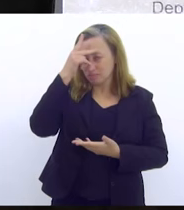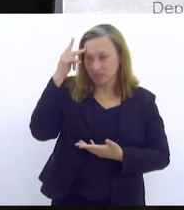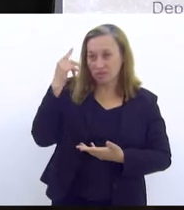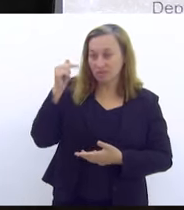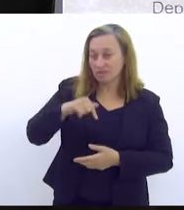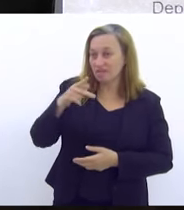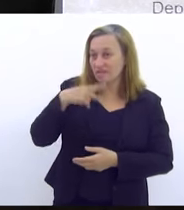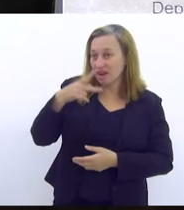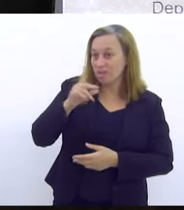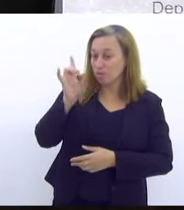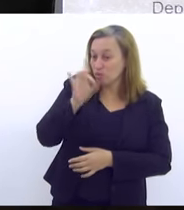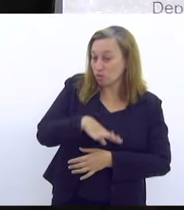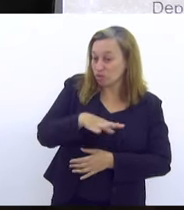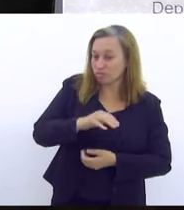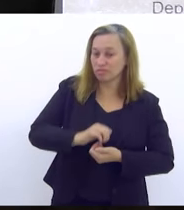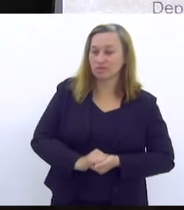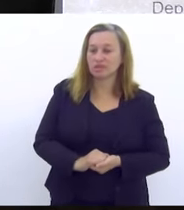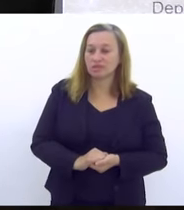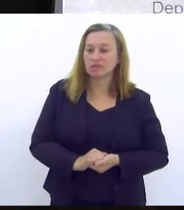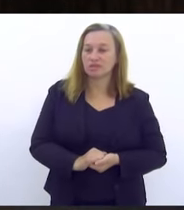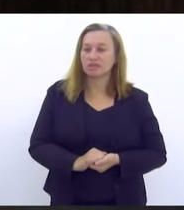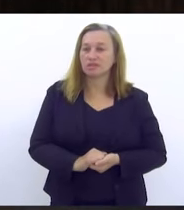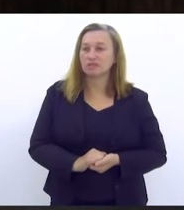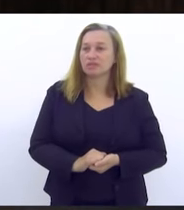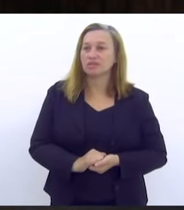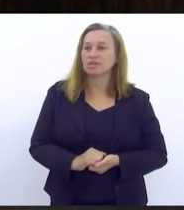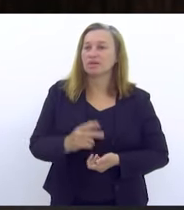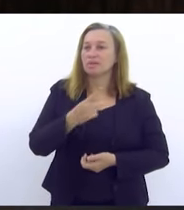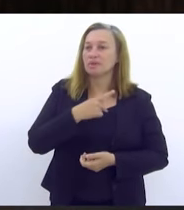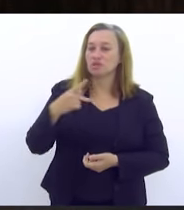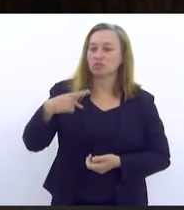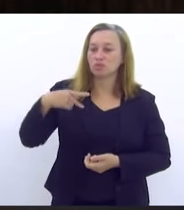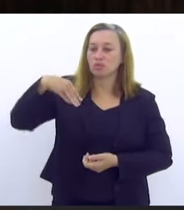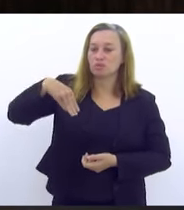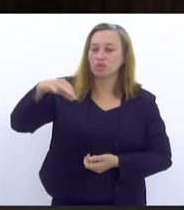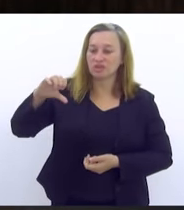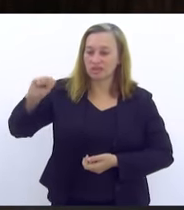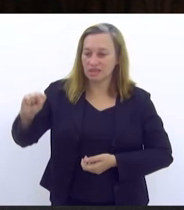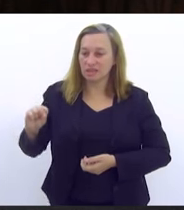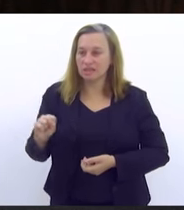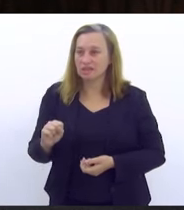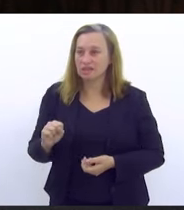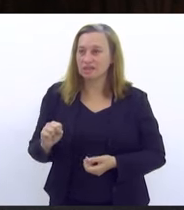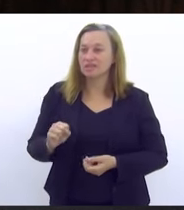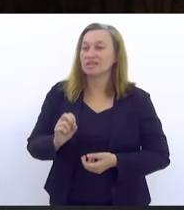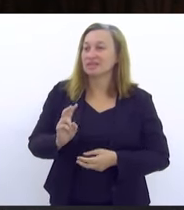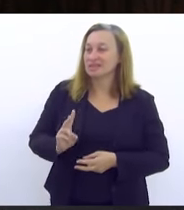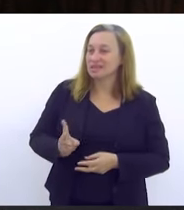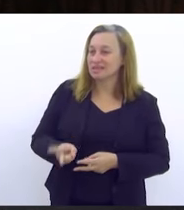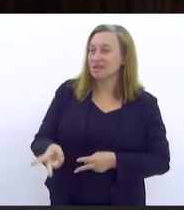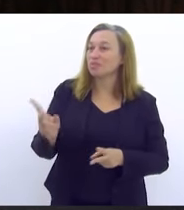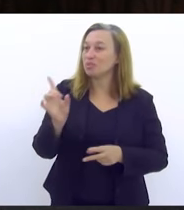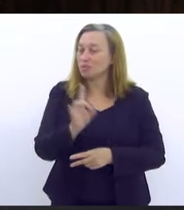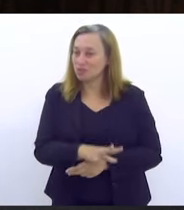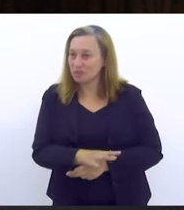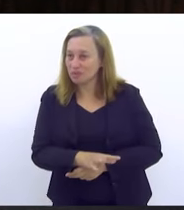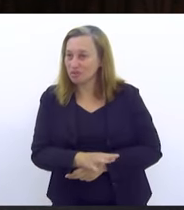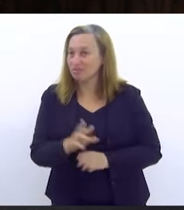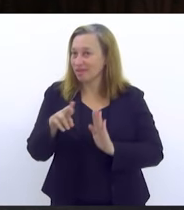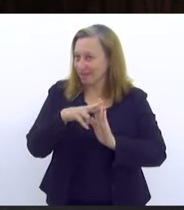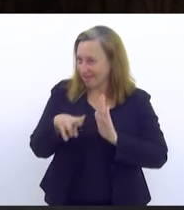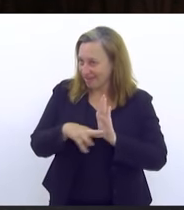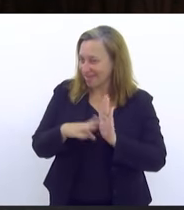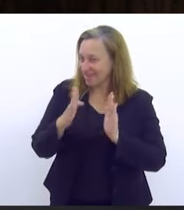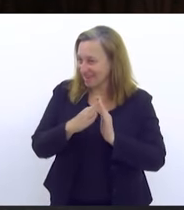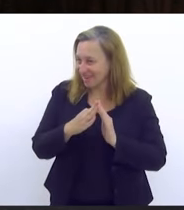ele vai falar por último, que é o nosso querido pastor Moisés. As autoridades sempre falam por último, tá? É regra da